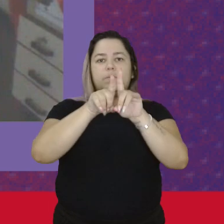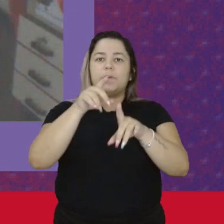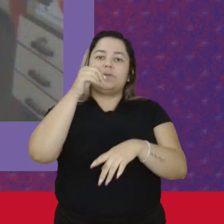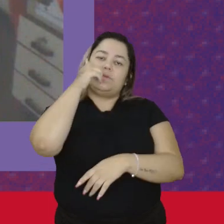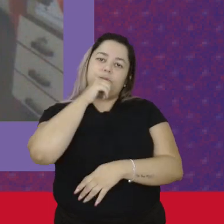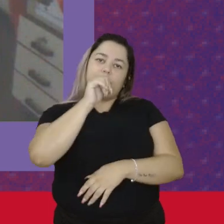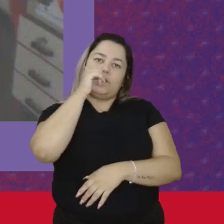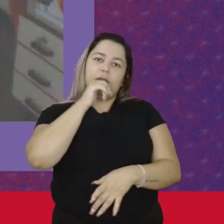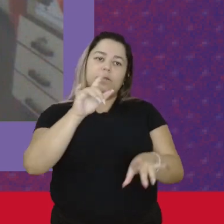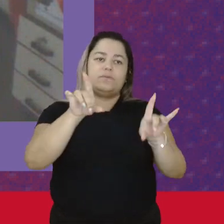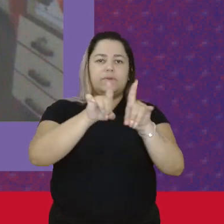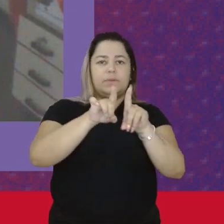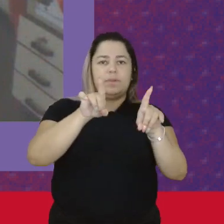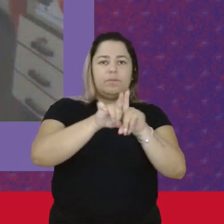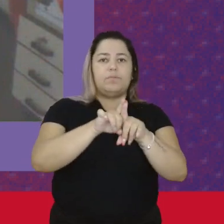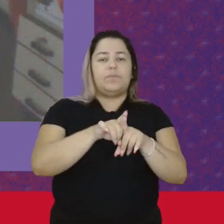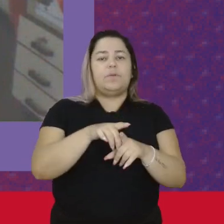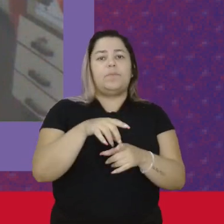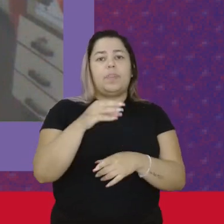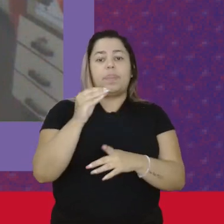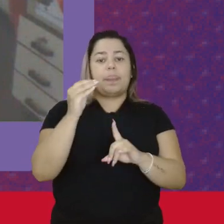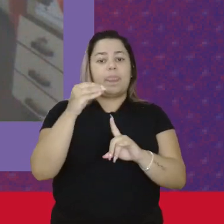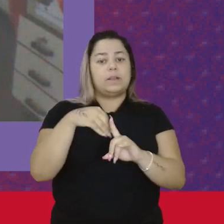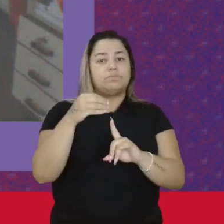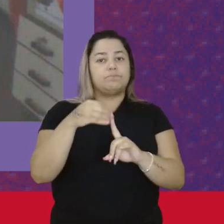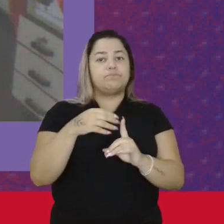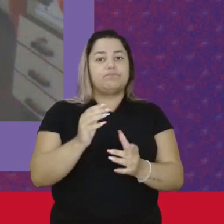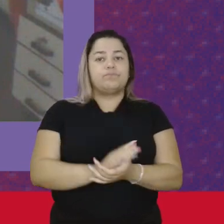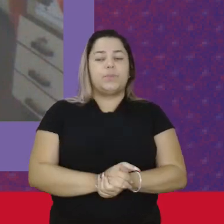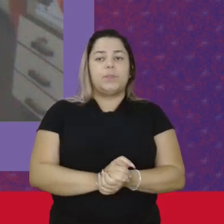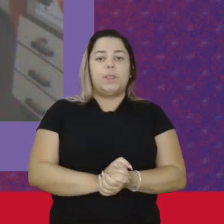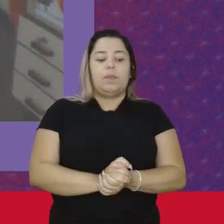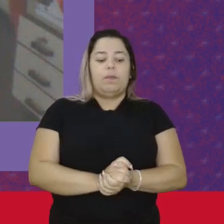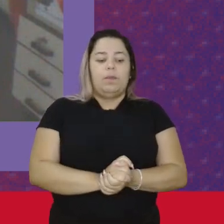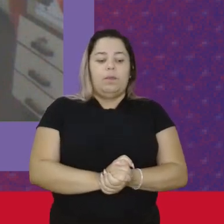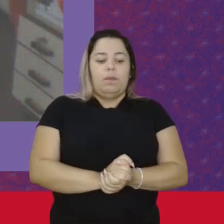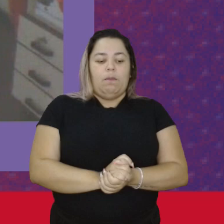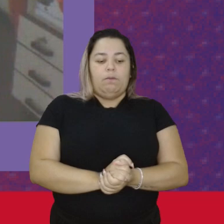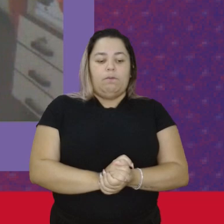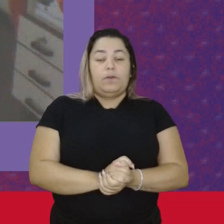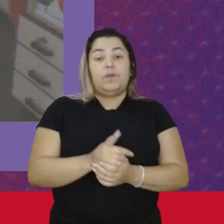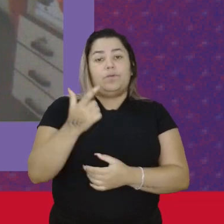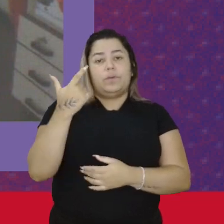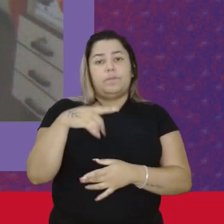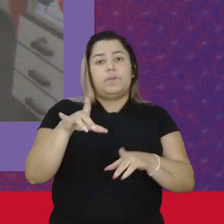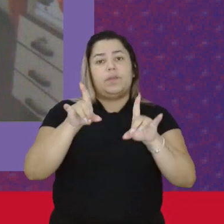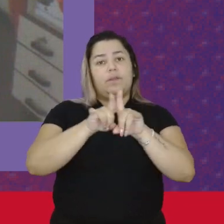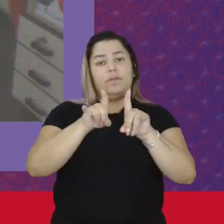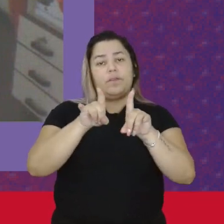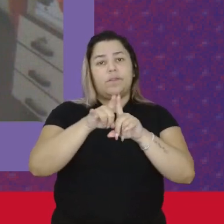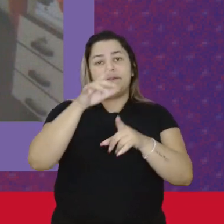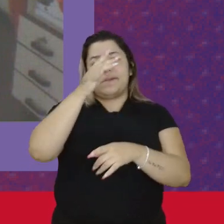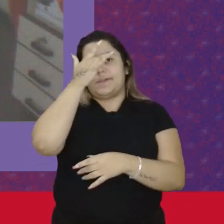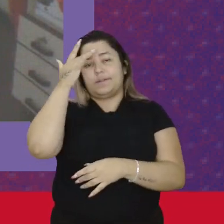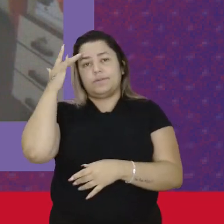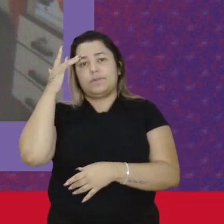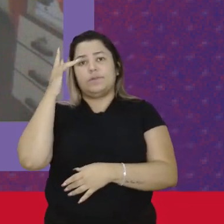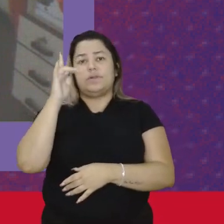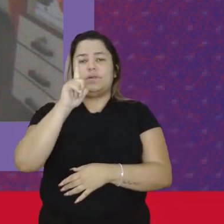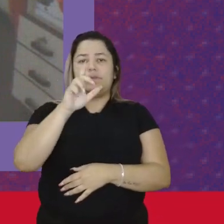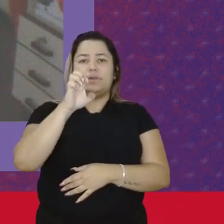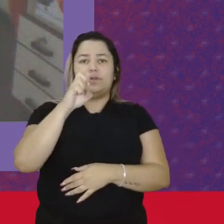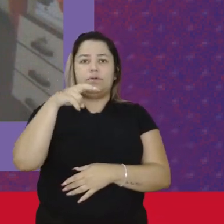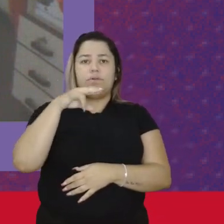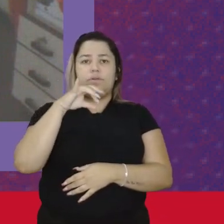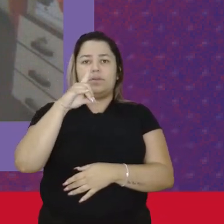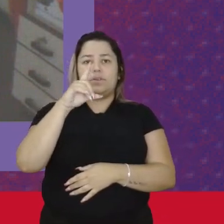trazem, essas sufragistas, né? Por outro lado, tem aquela Leolinda Daltro,